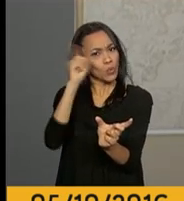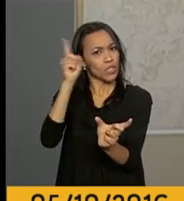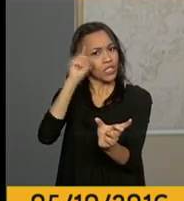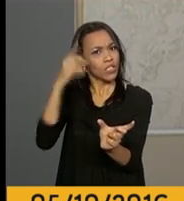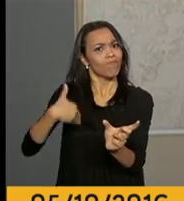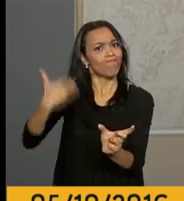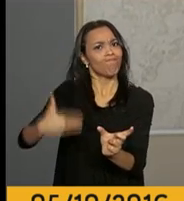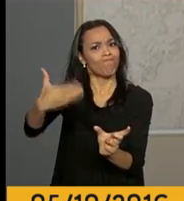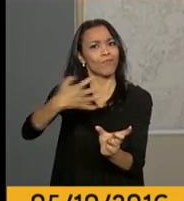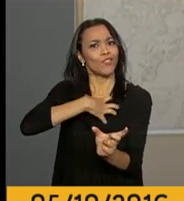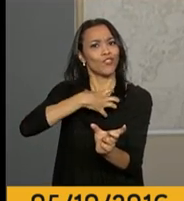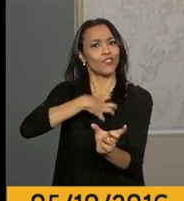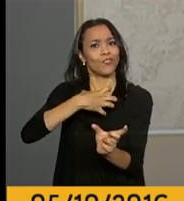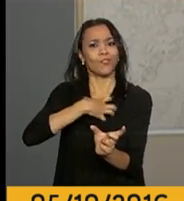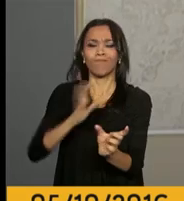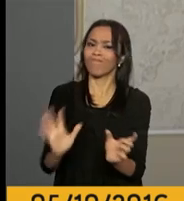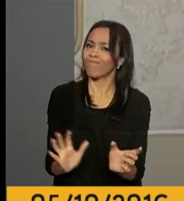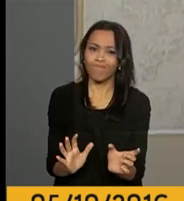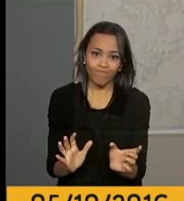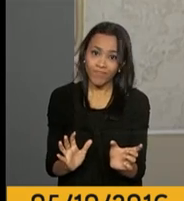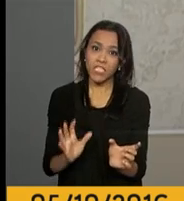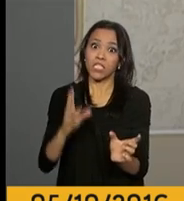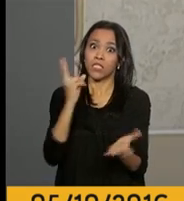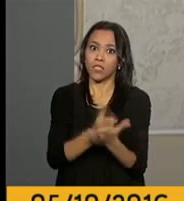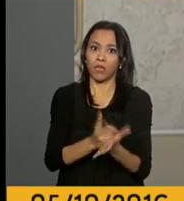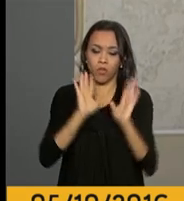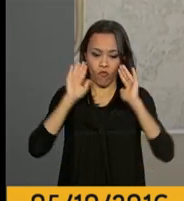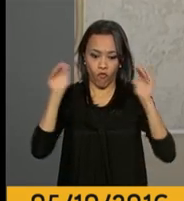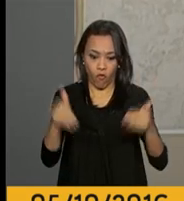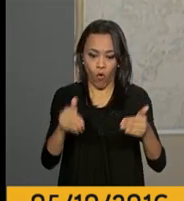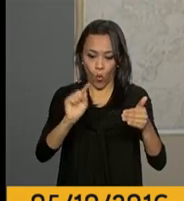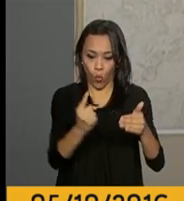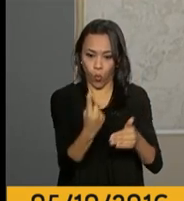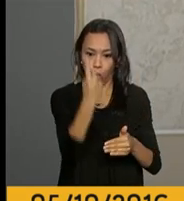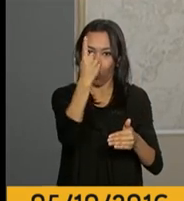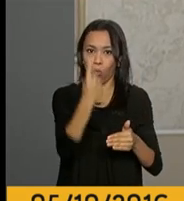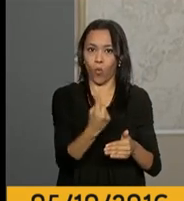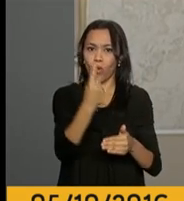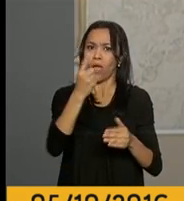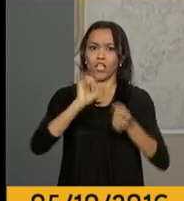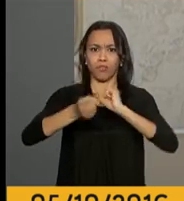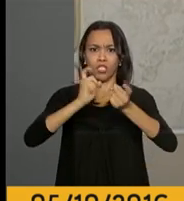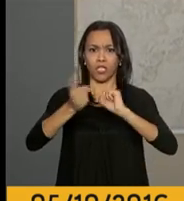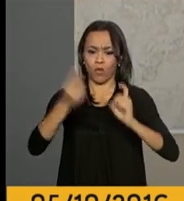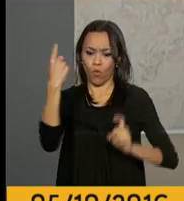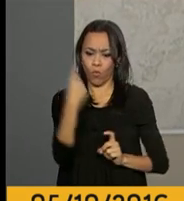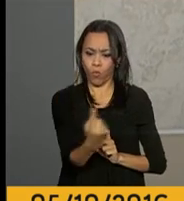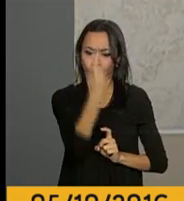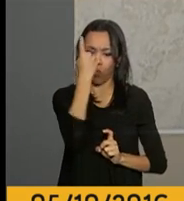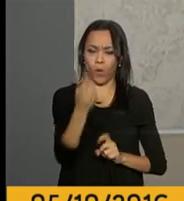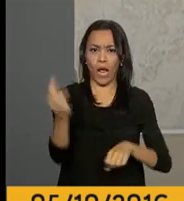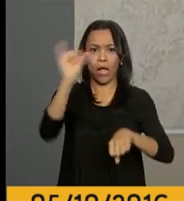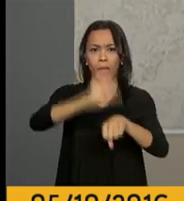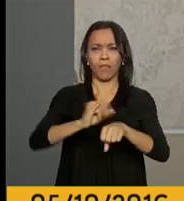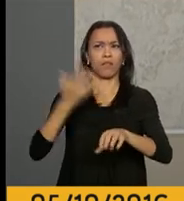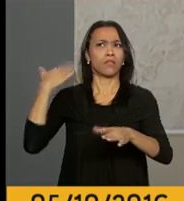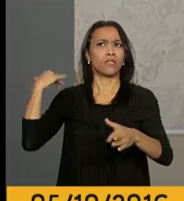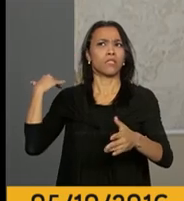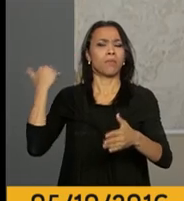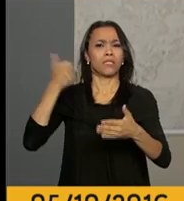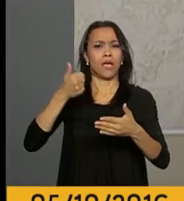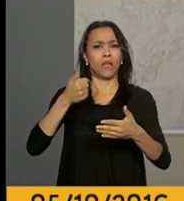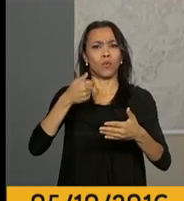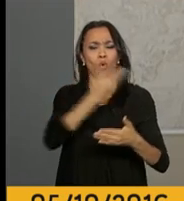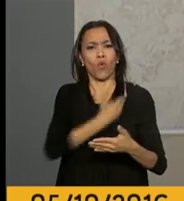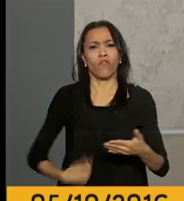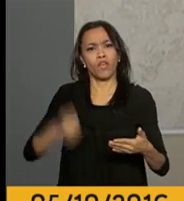né A Nossa vocação centralizadora é uma coisa extraordinária isso vem desde o Brasil colônia capitanias hereditárias governo geral